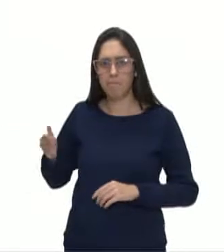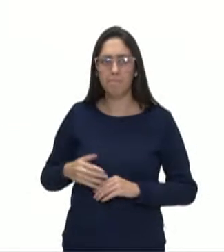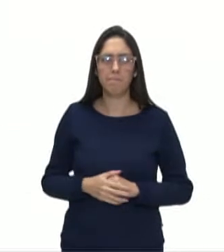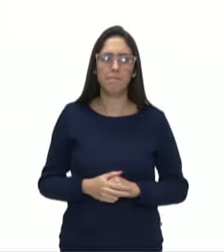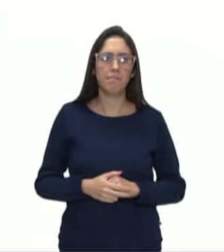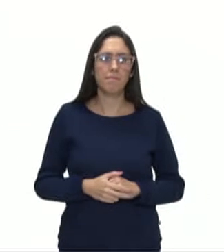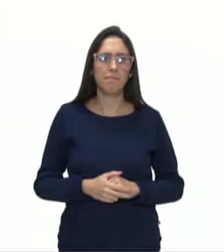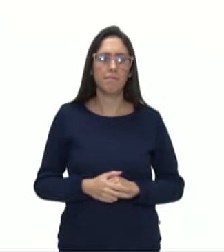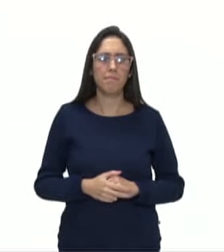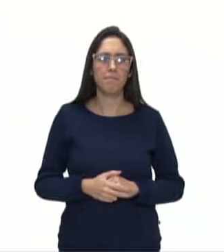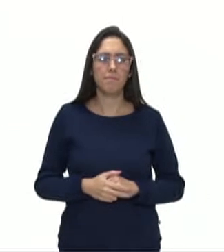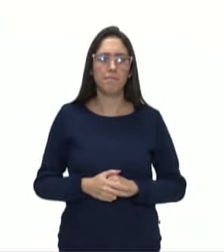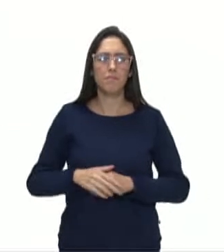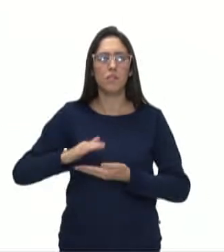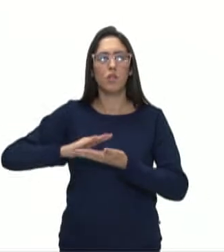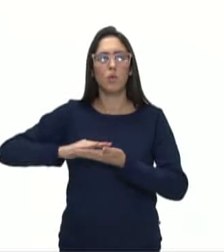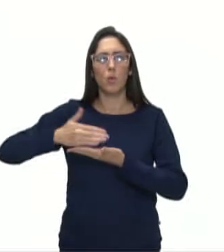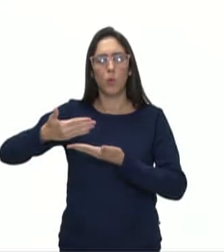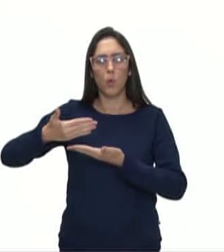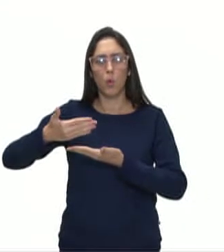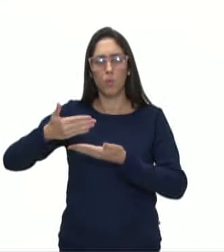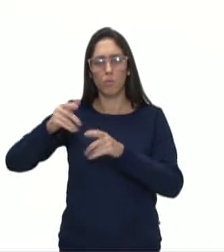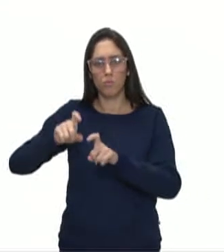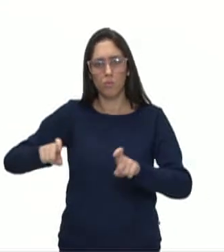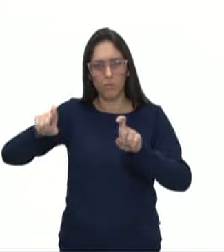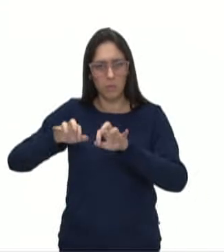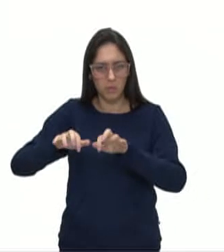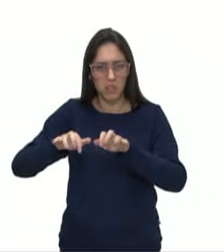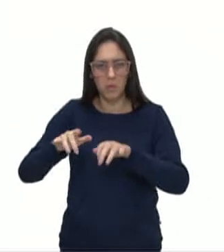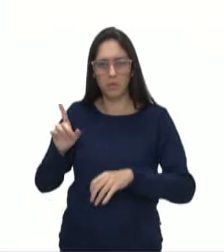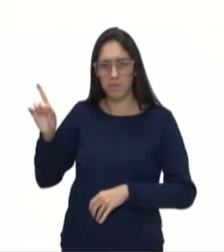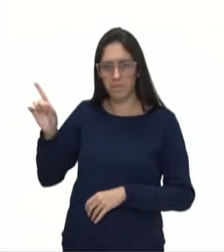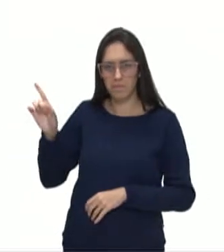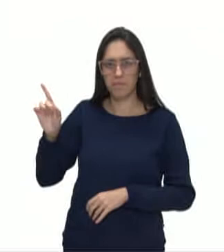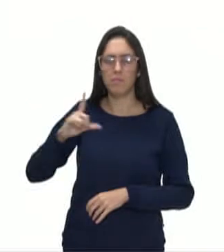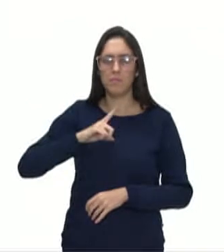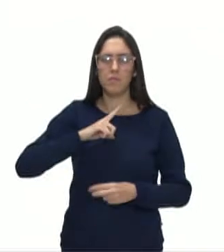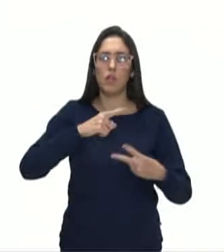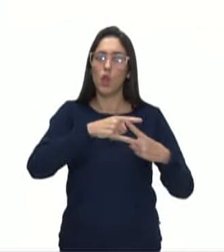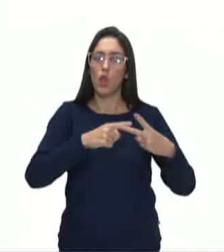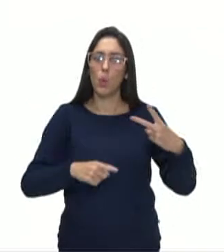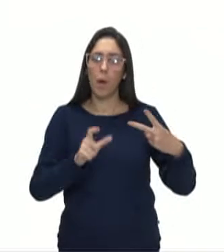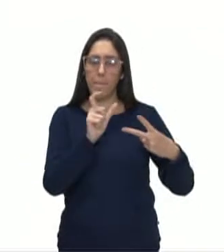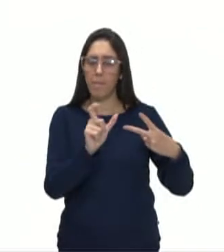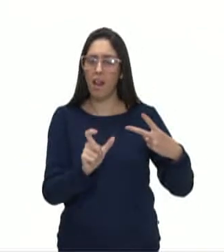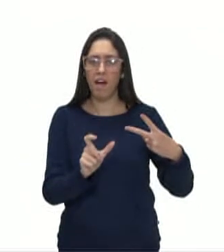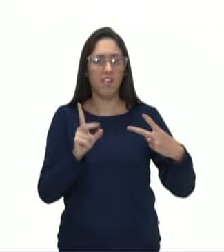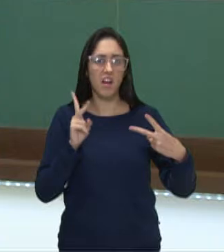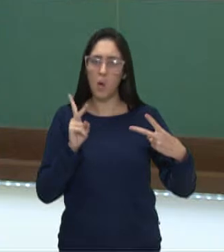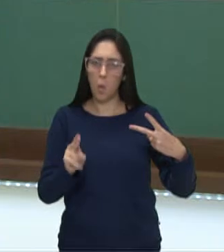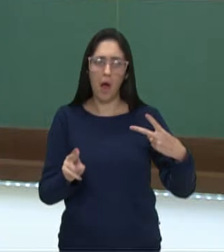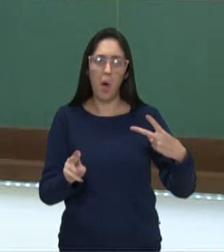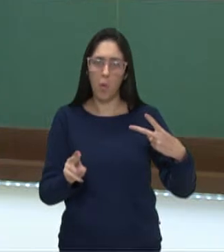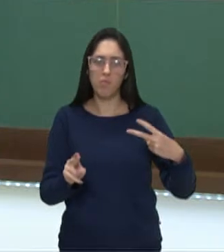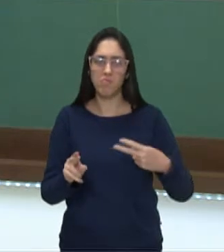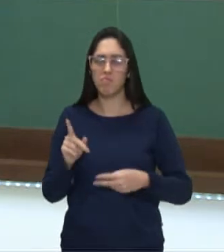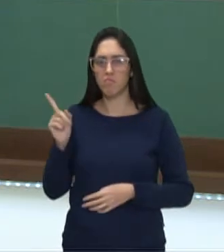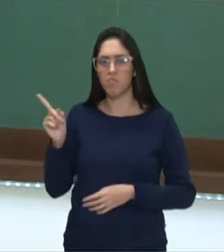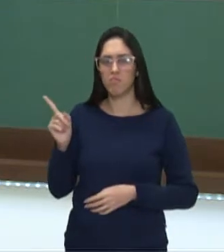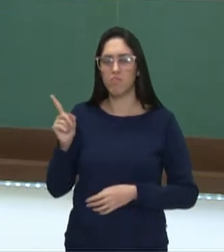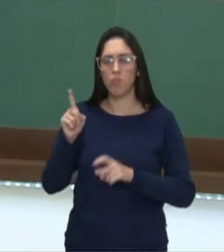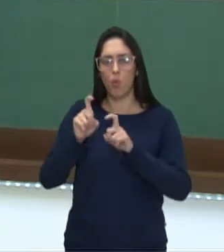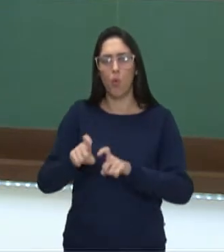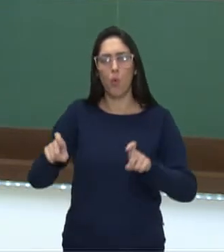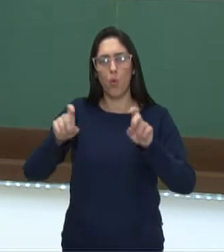Ordenador ou computadora, temos aqui, duas palavras para o mesmo termo, computador, tá?